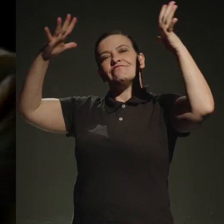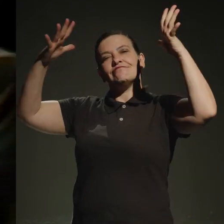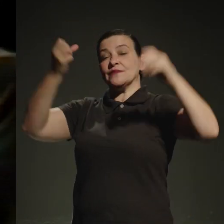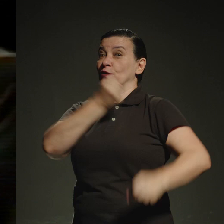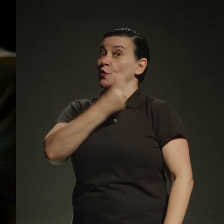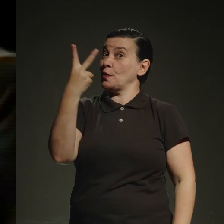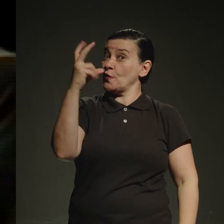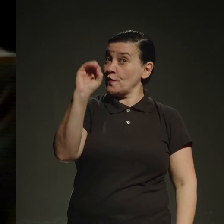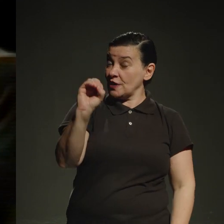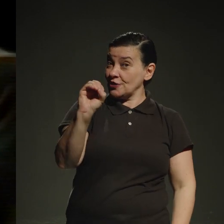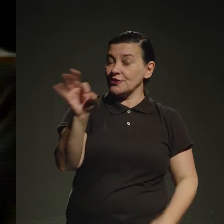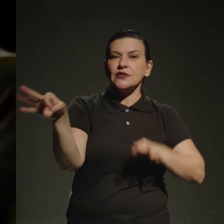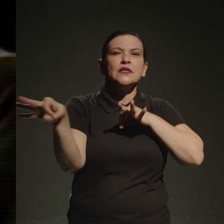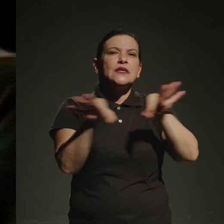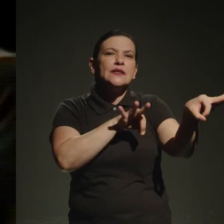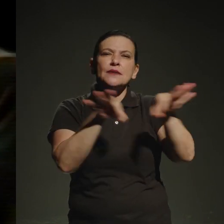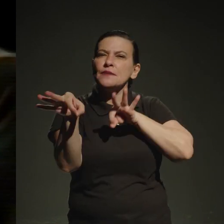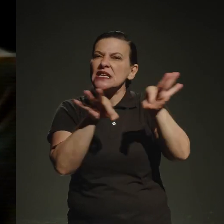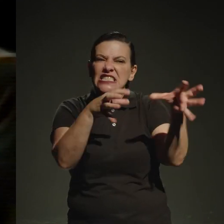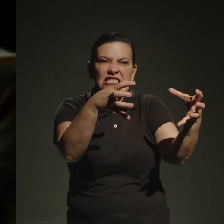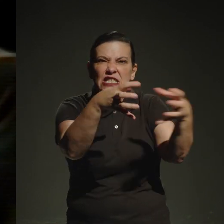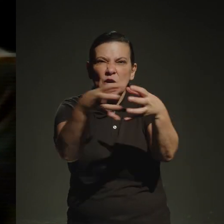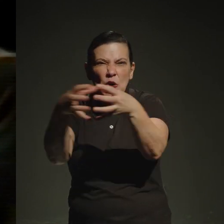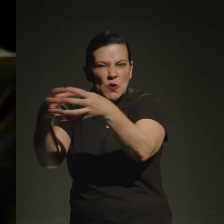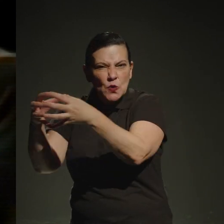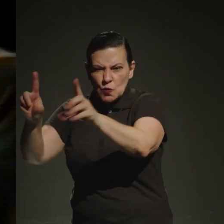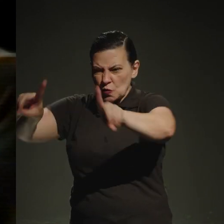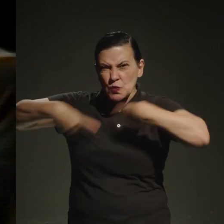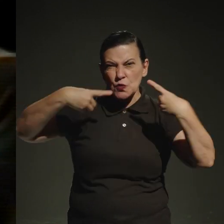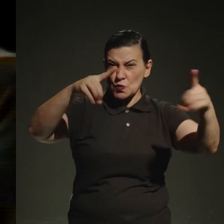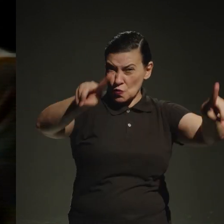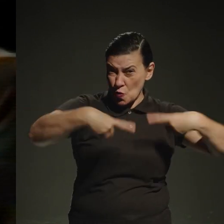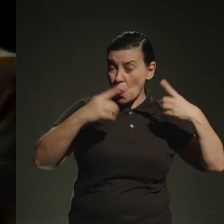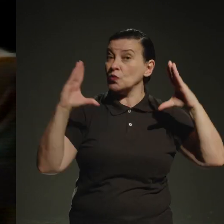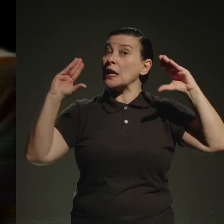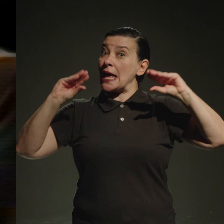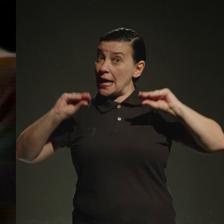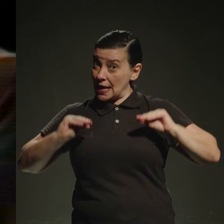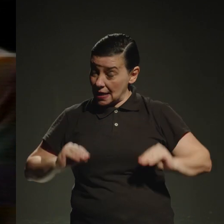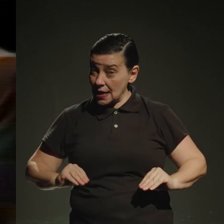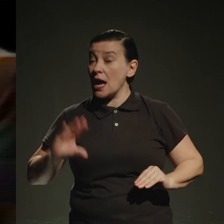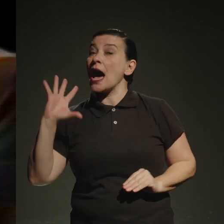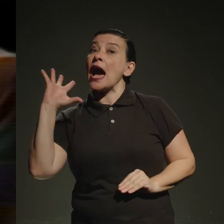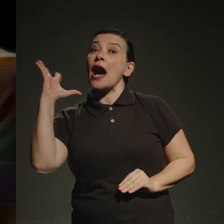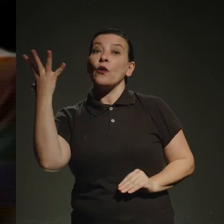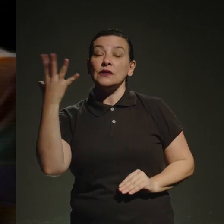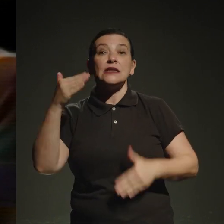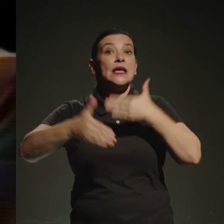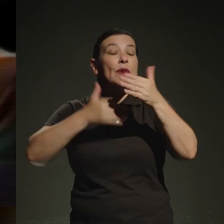daqui. Cena 20. Do que aprontaram os nigromantes incompetentes com nosso herói durante a